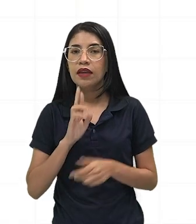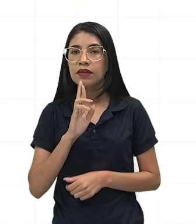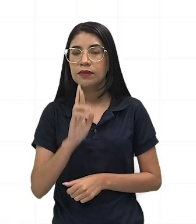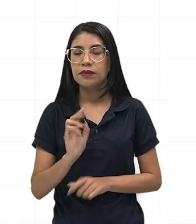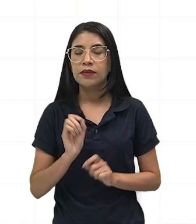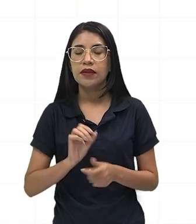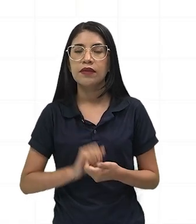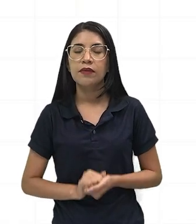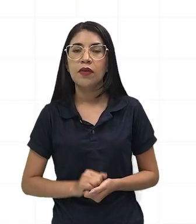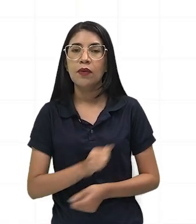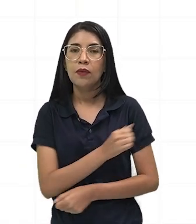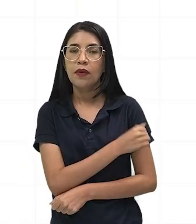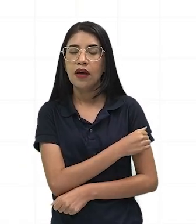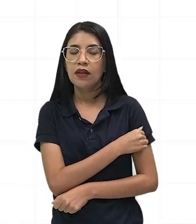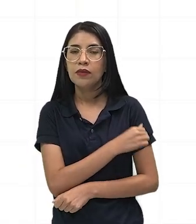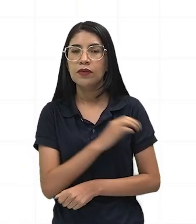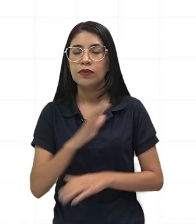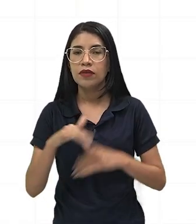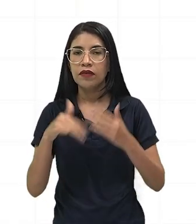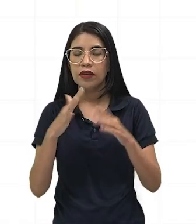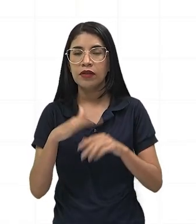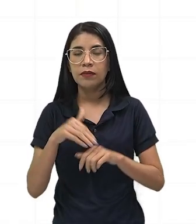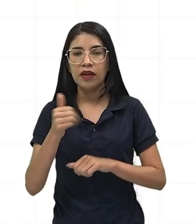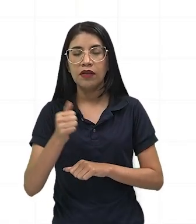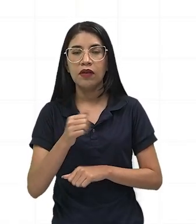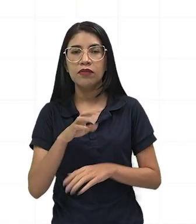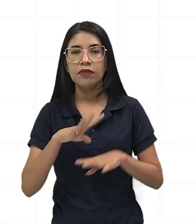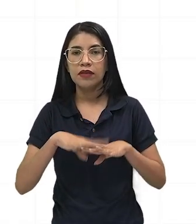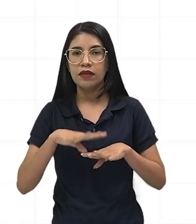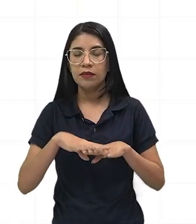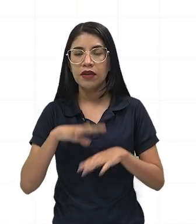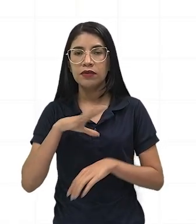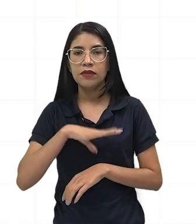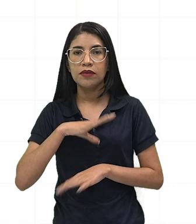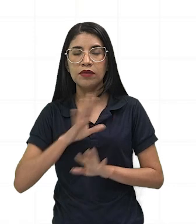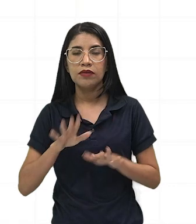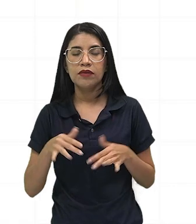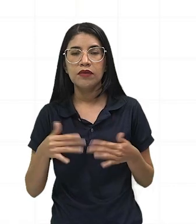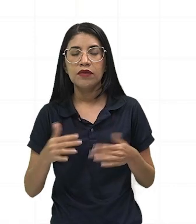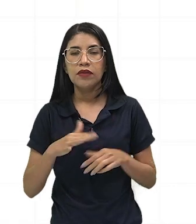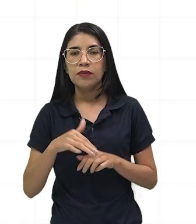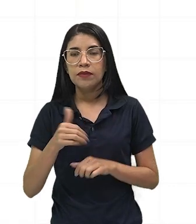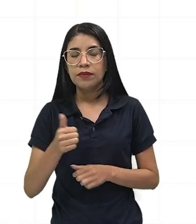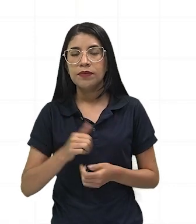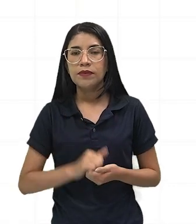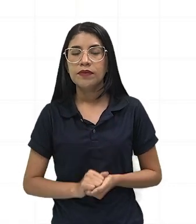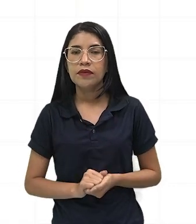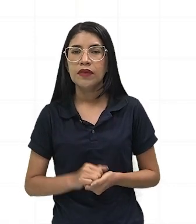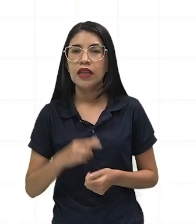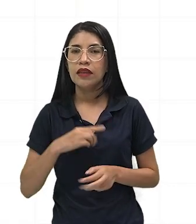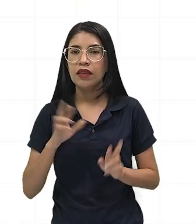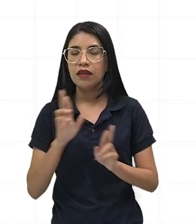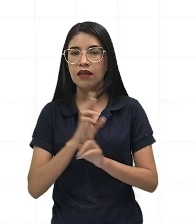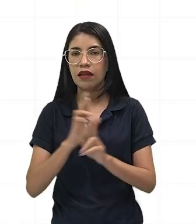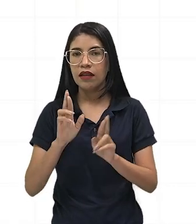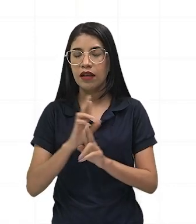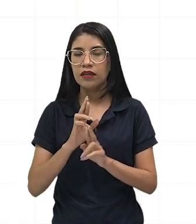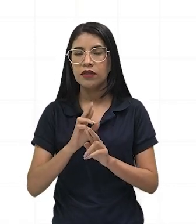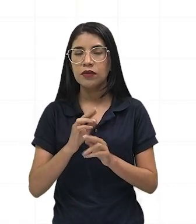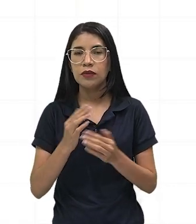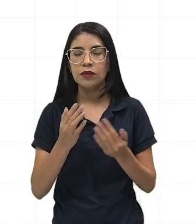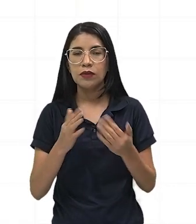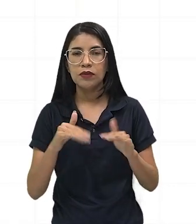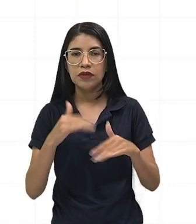Qual aluno teve melhor desempenho médio em matemática e em português? Existe alguma correlação aparente entre o